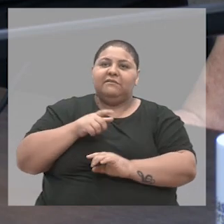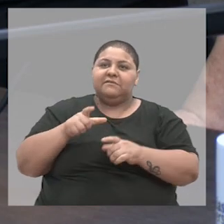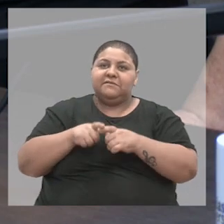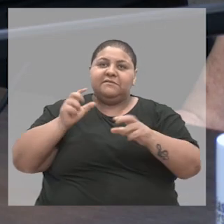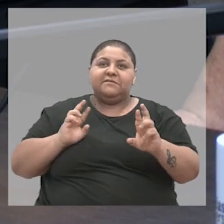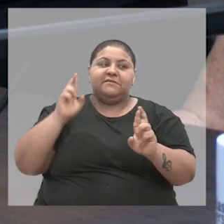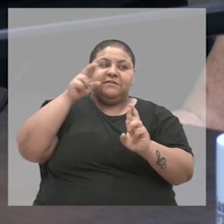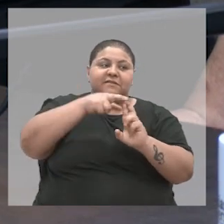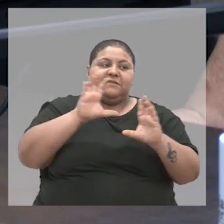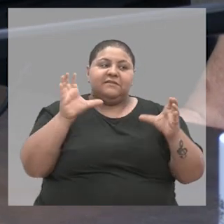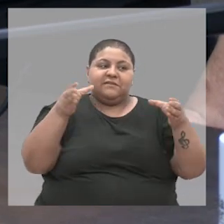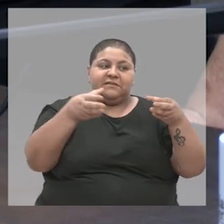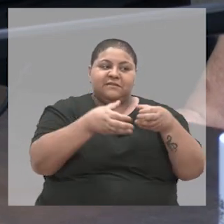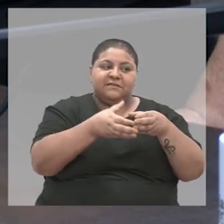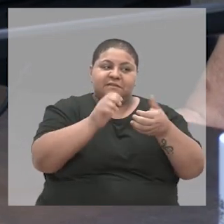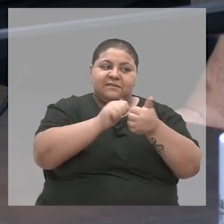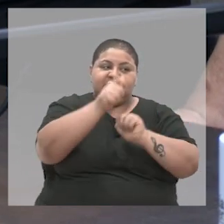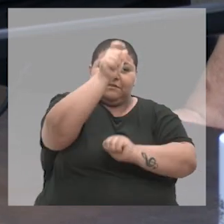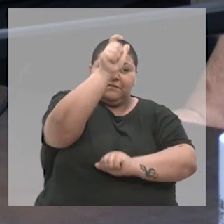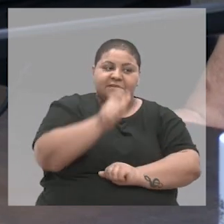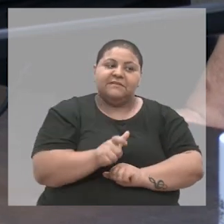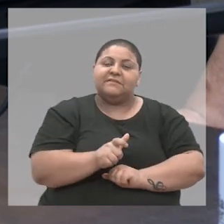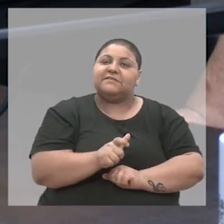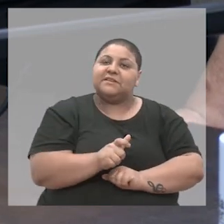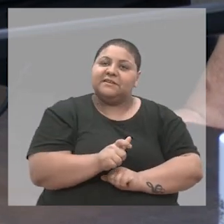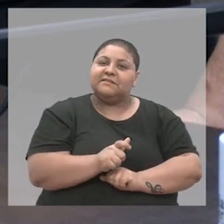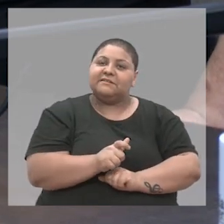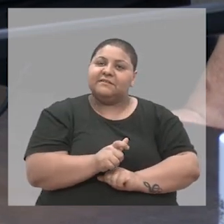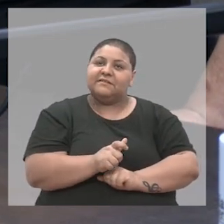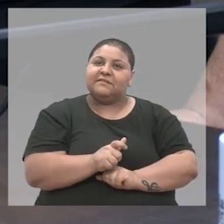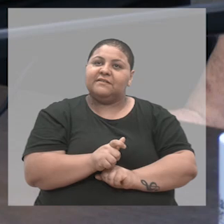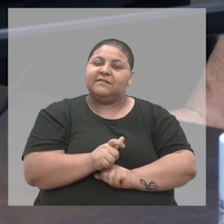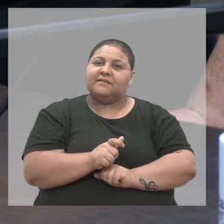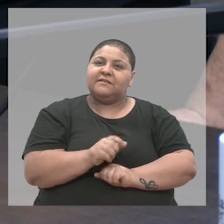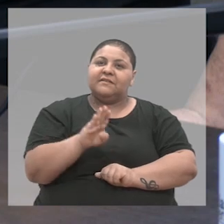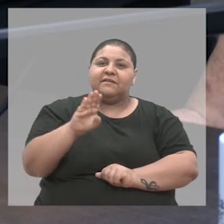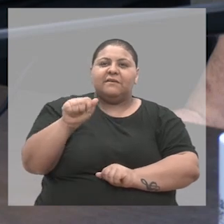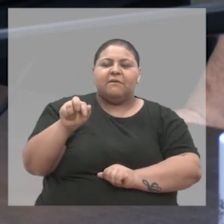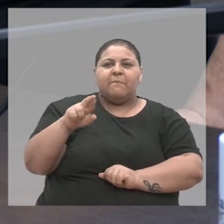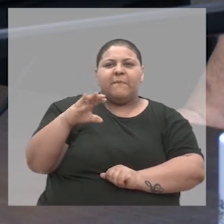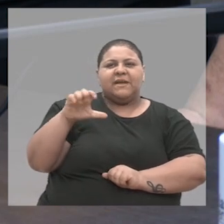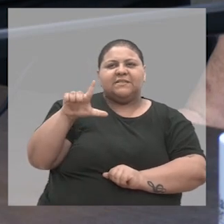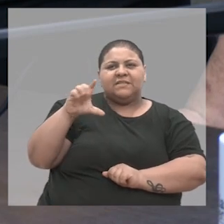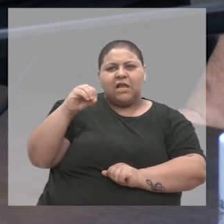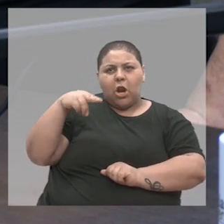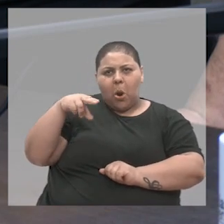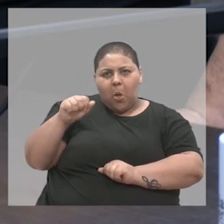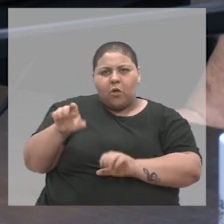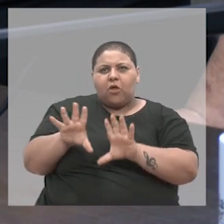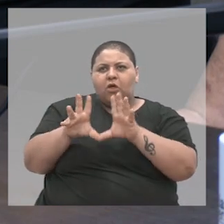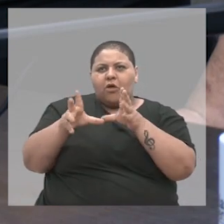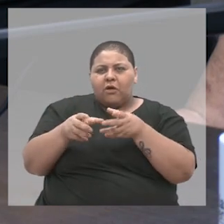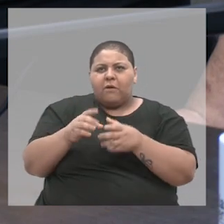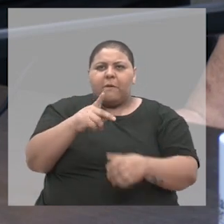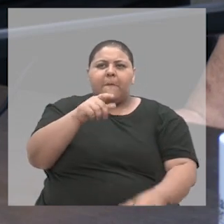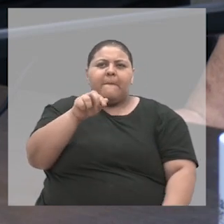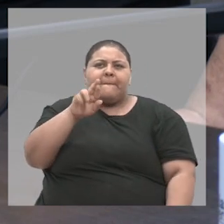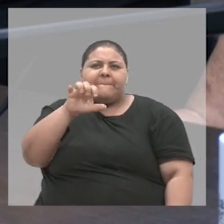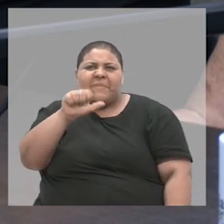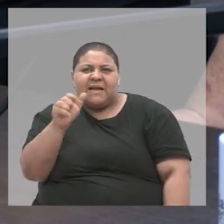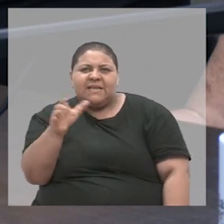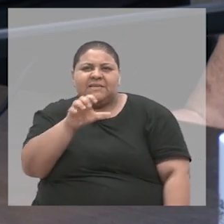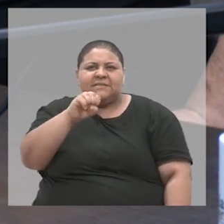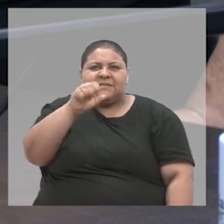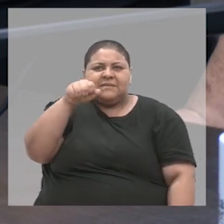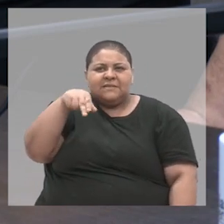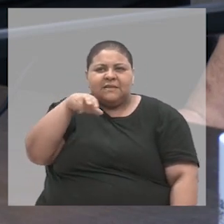de equipe, talvez os atletas saiam de lá também, acho que é o Barcelona, que todo mundo olha, também tem o Paris Saint-Germain, tem, além de vários